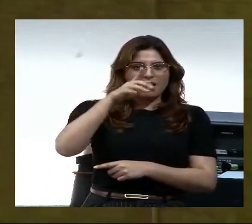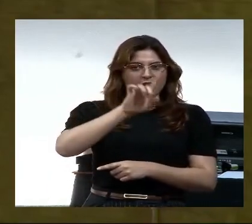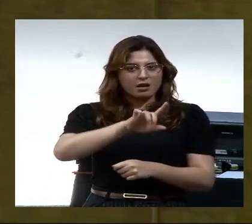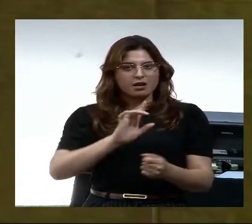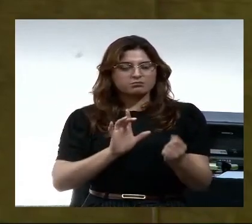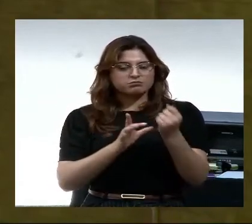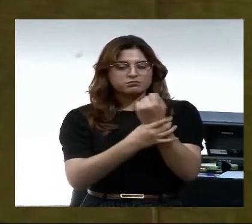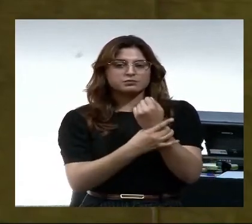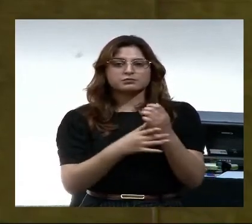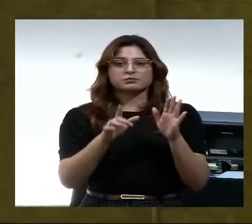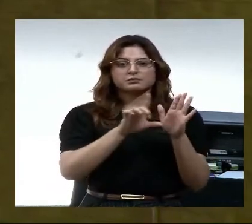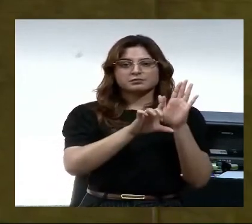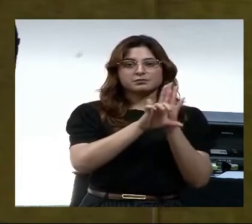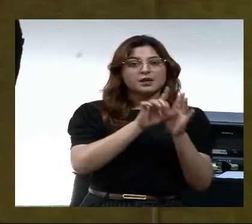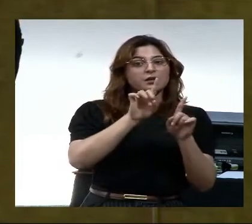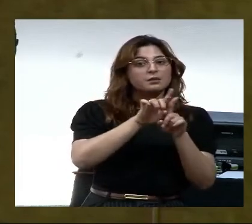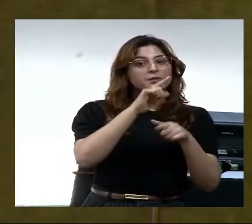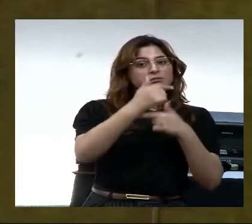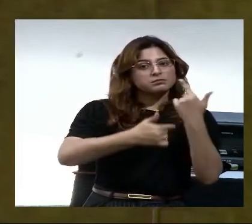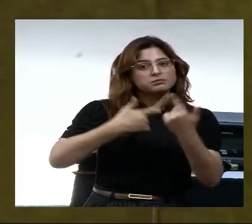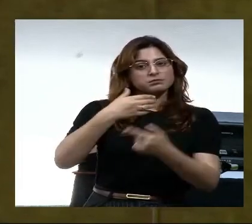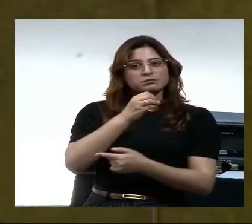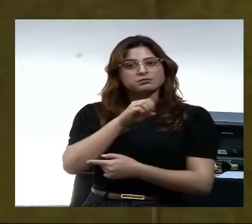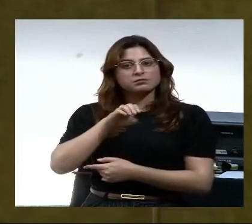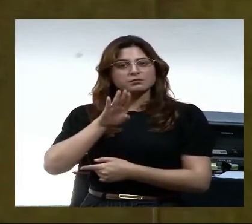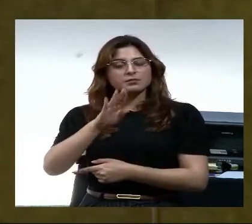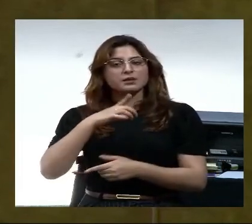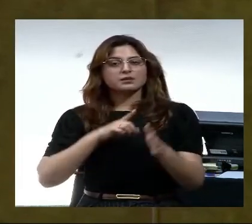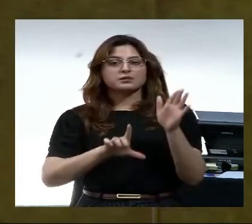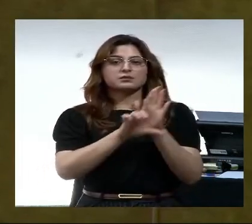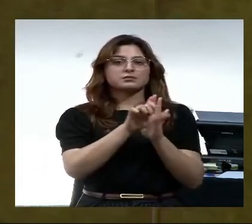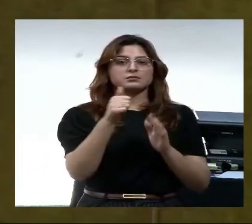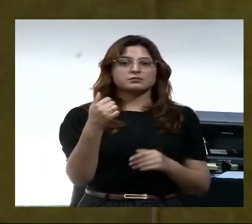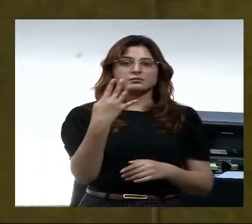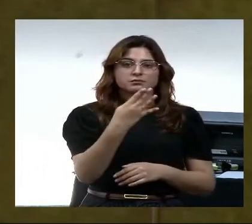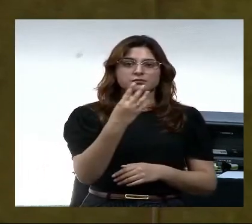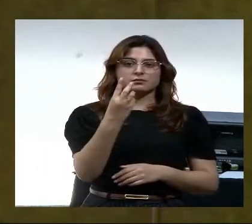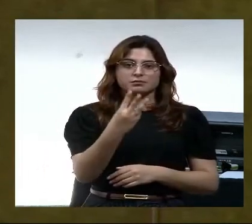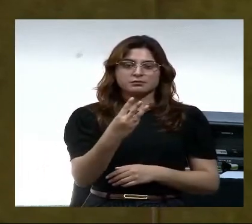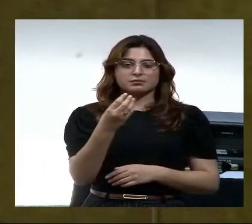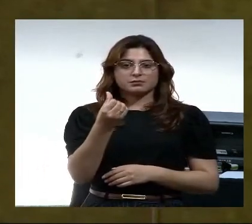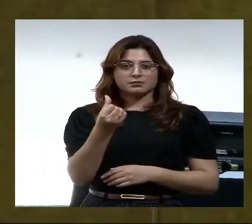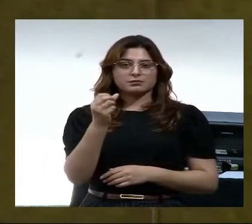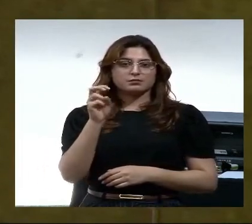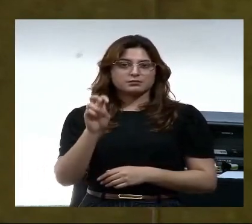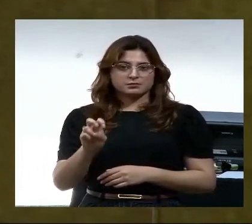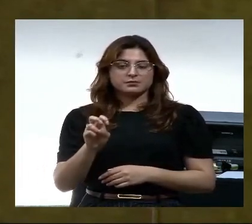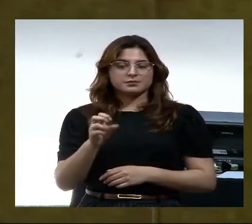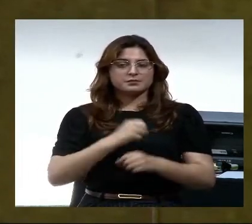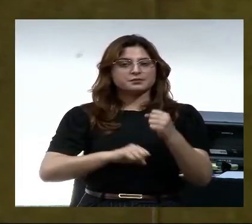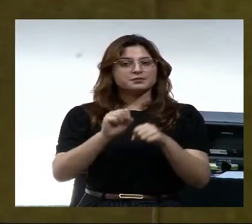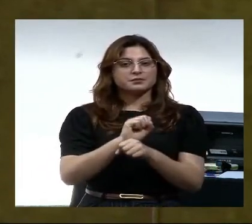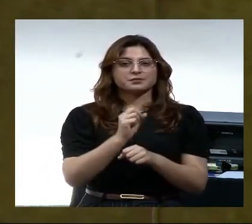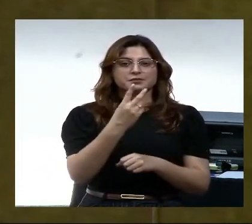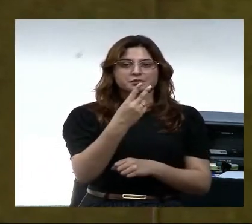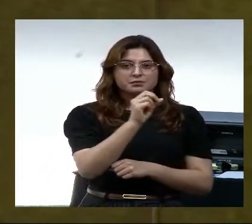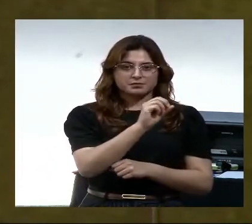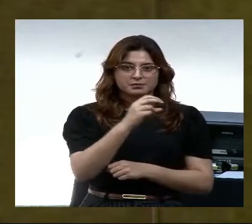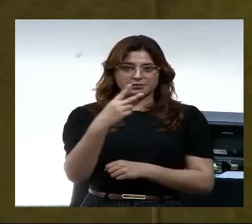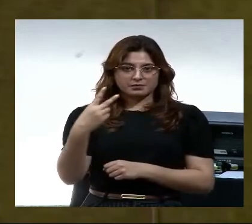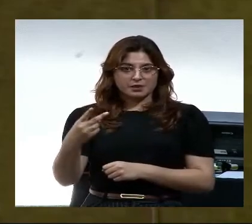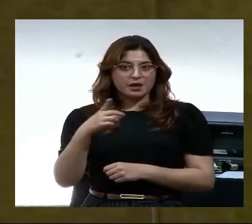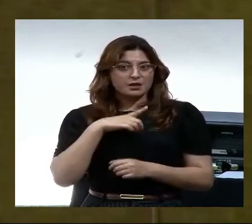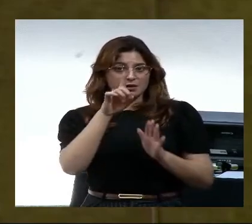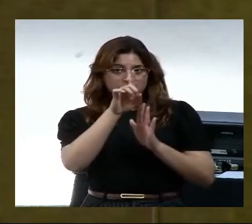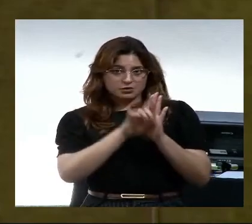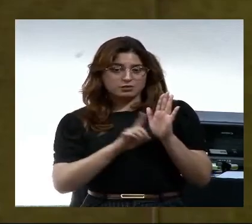lei. O trabalho da OAB nos rendeu, senhoras e senhores, a Lei 14.365 de 2022, que assegura o direito de